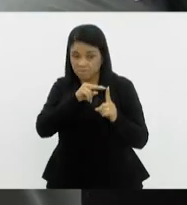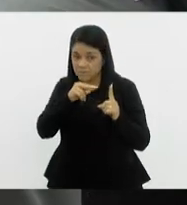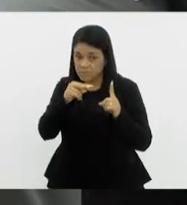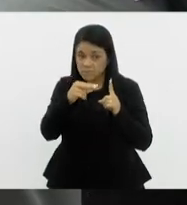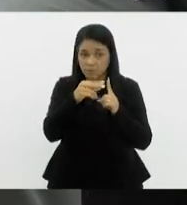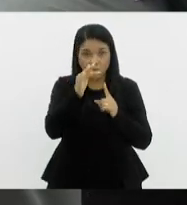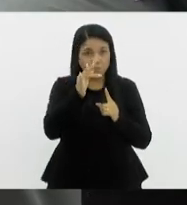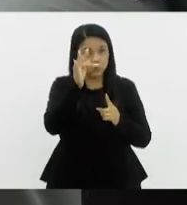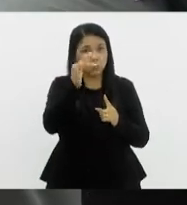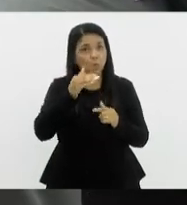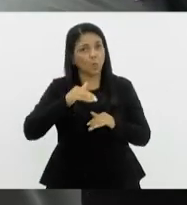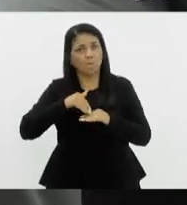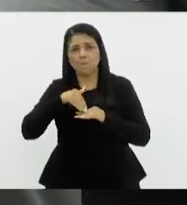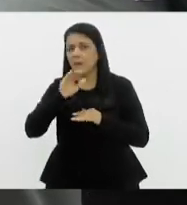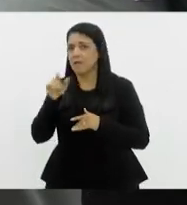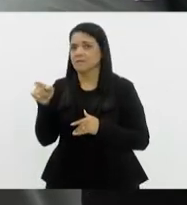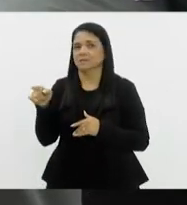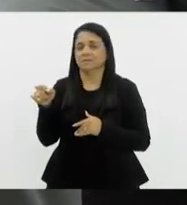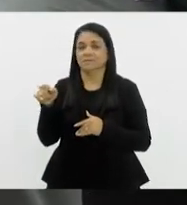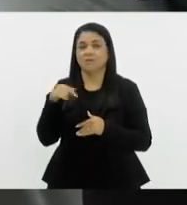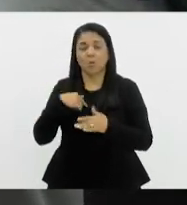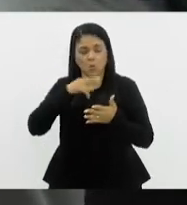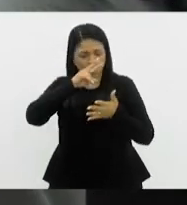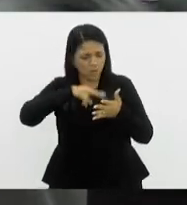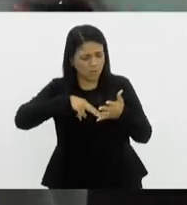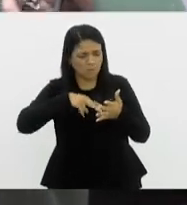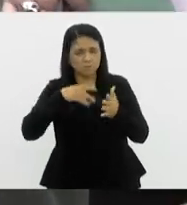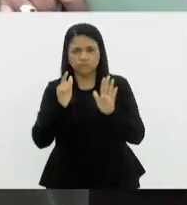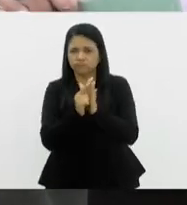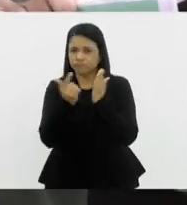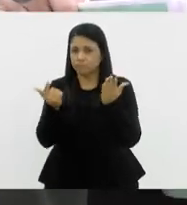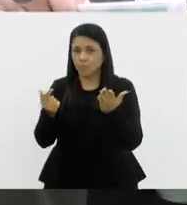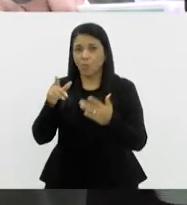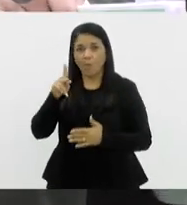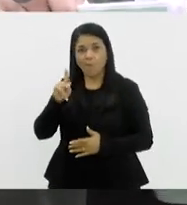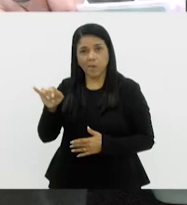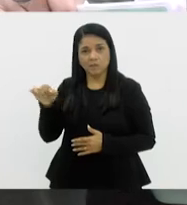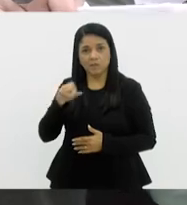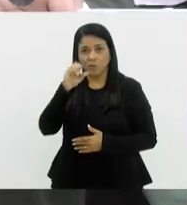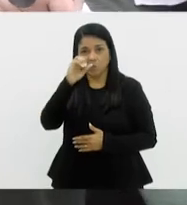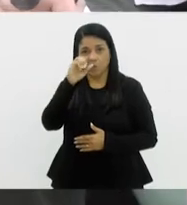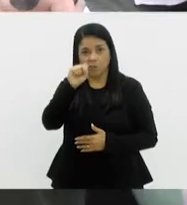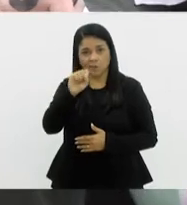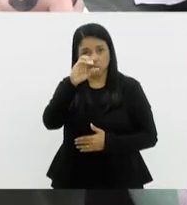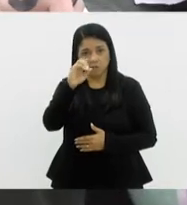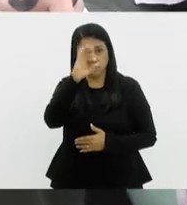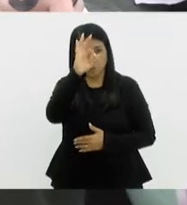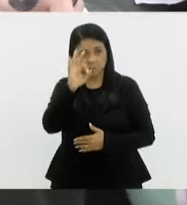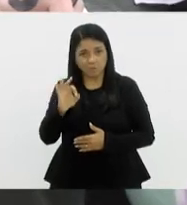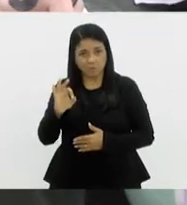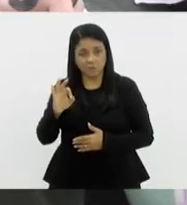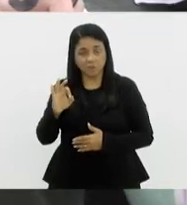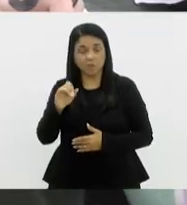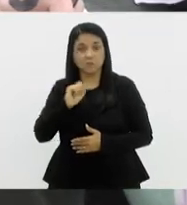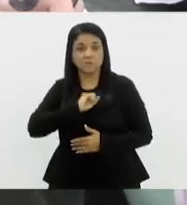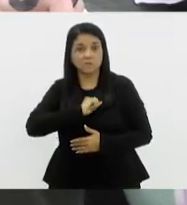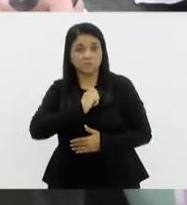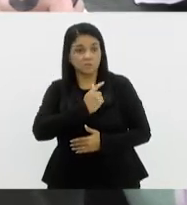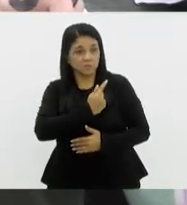futuro. Eu li nos jornais ontem que o pai dele está com 80% em São Gonçalo.